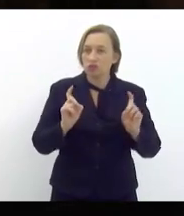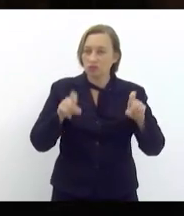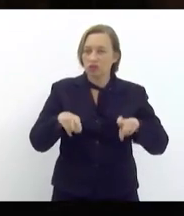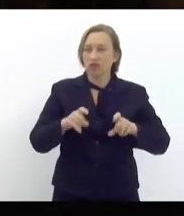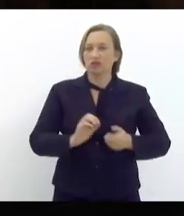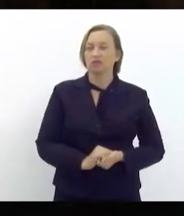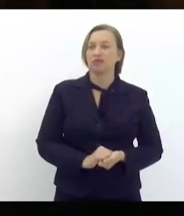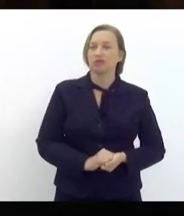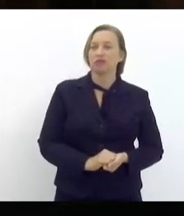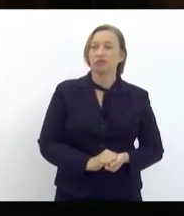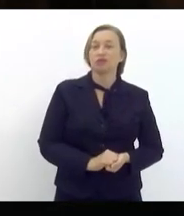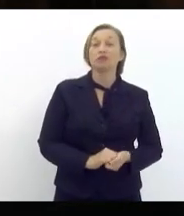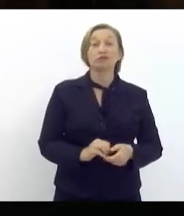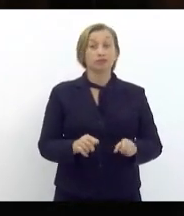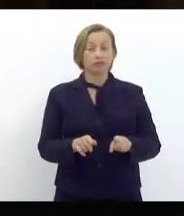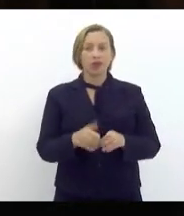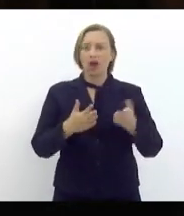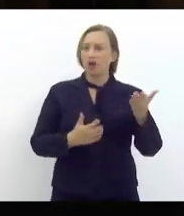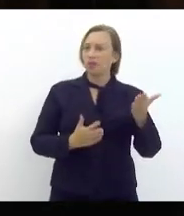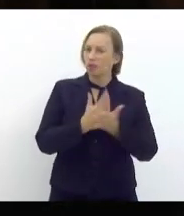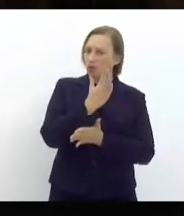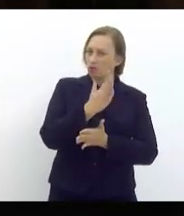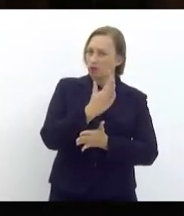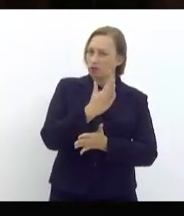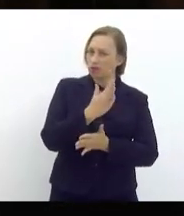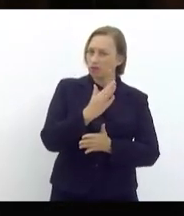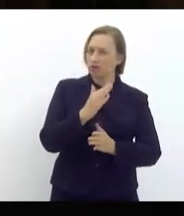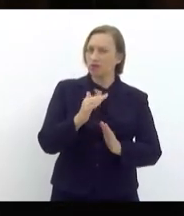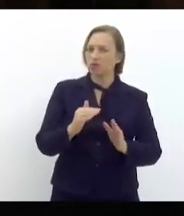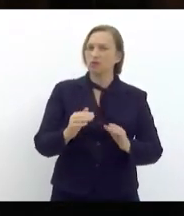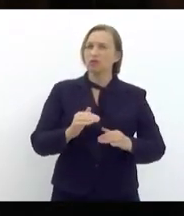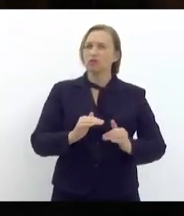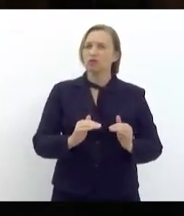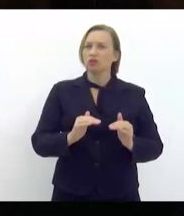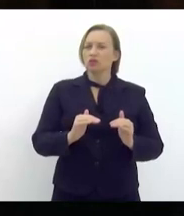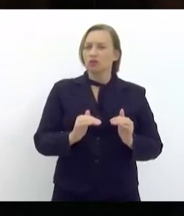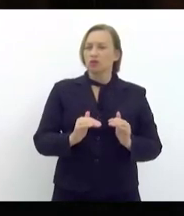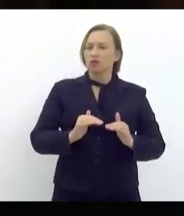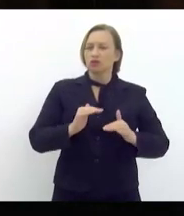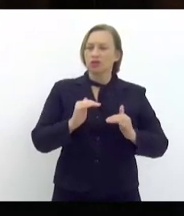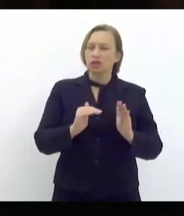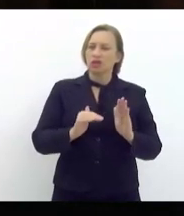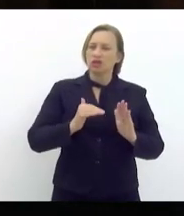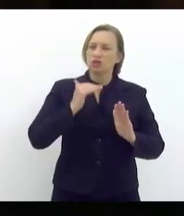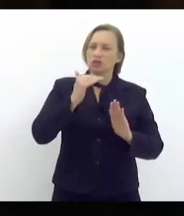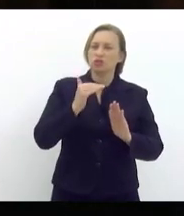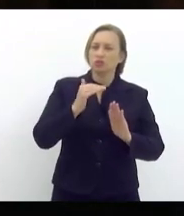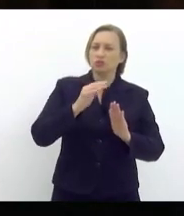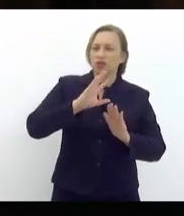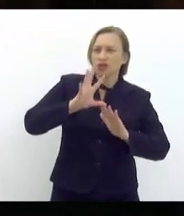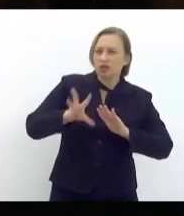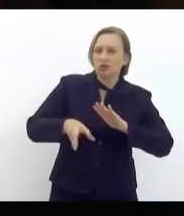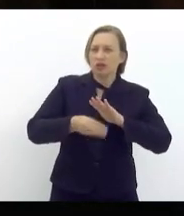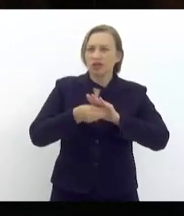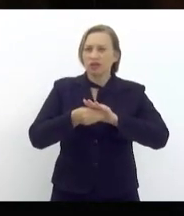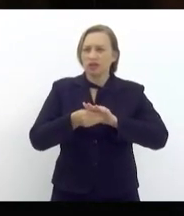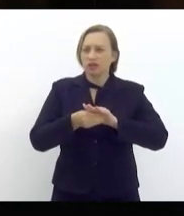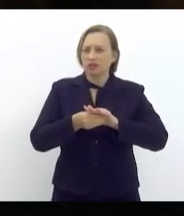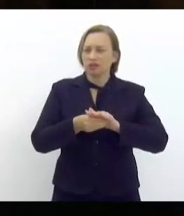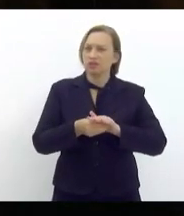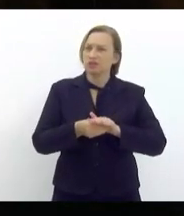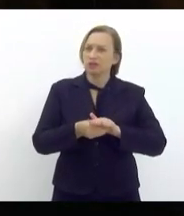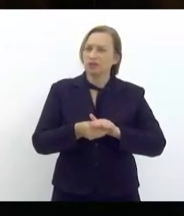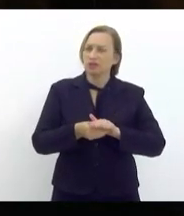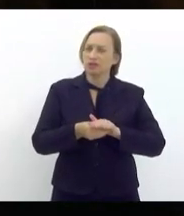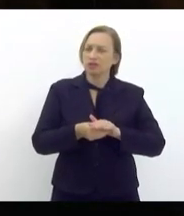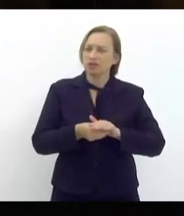ainda aprovamos como subemenda a inclusão para discussão posterior na LOA para 2024